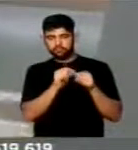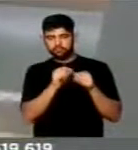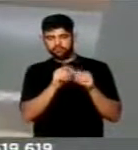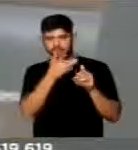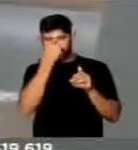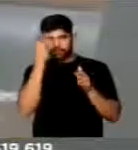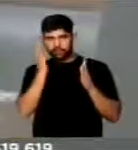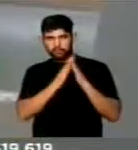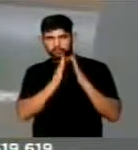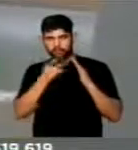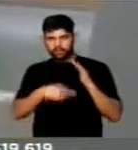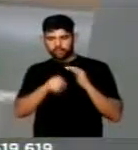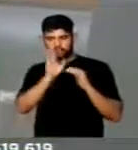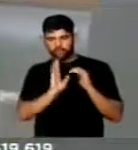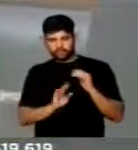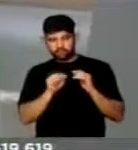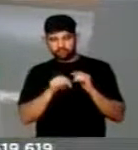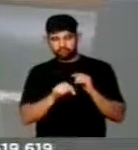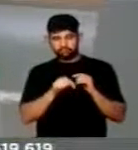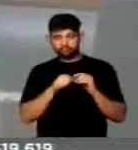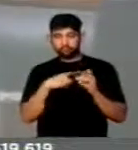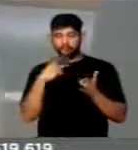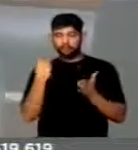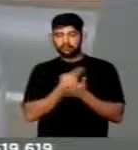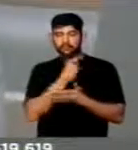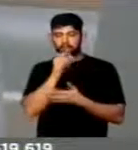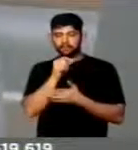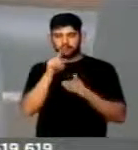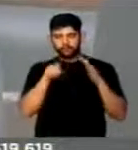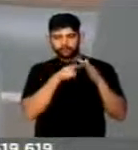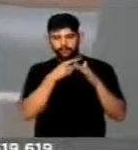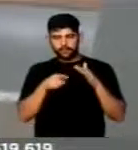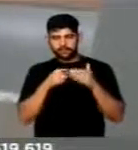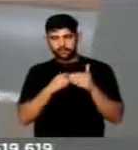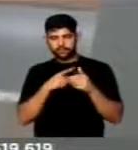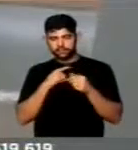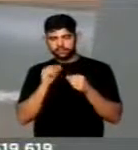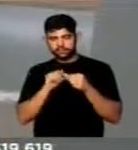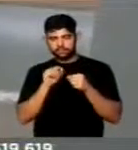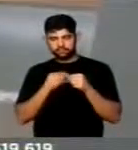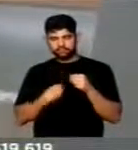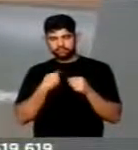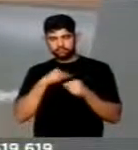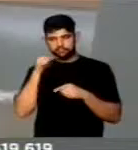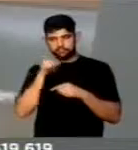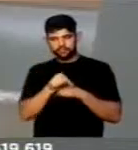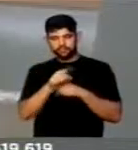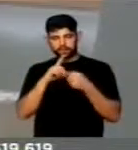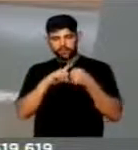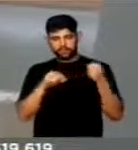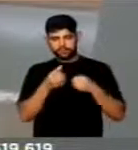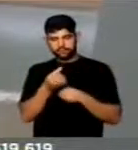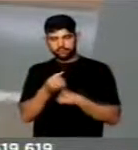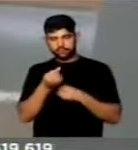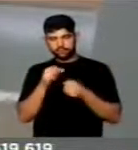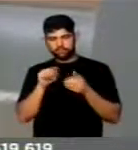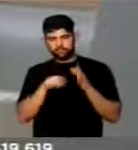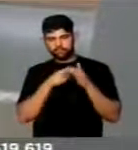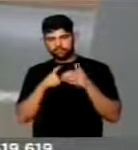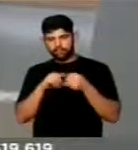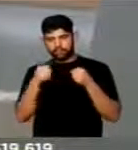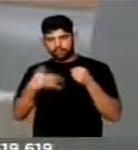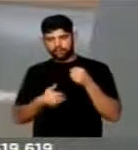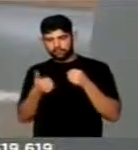residentes domiciliados no país. Acontece que o veto ele se opôs exatamente no artigo 6º, parágrafo